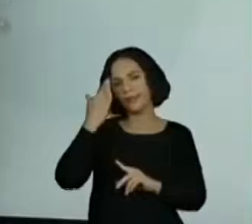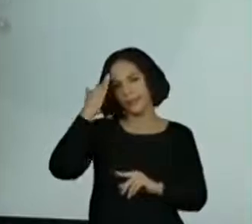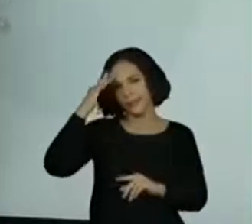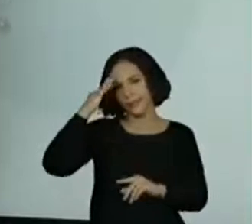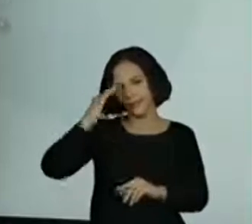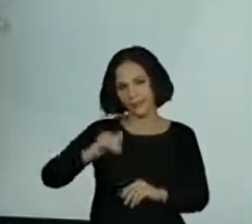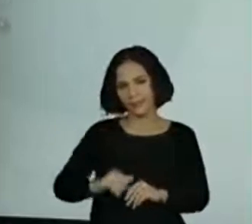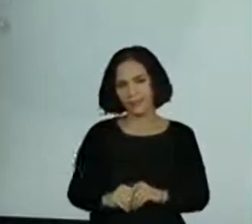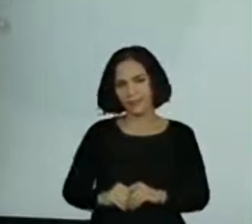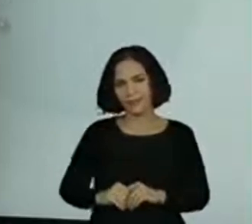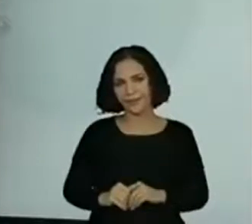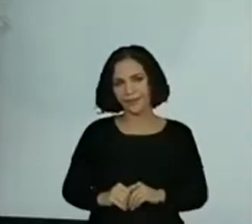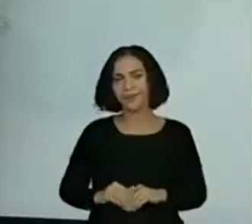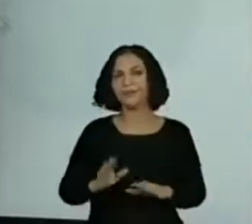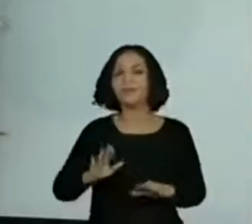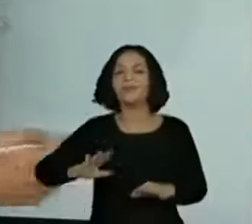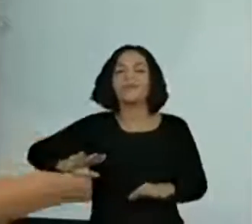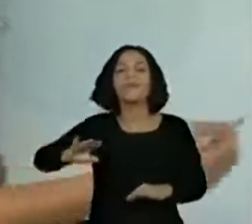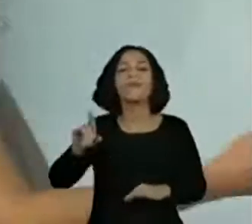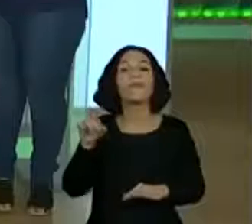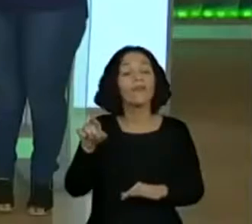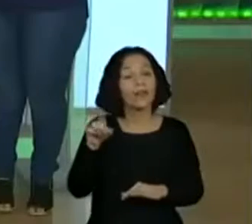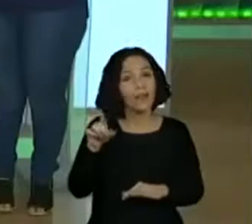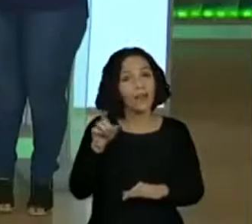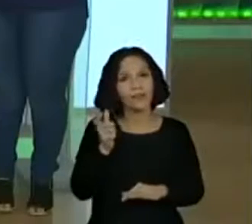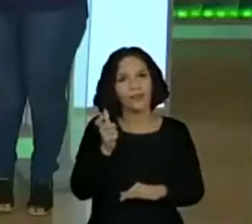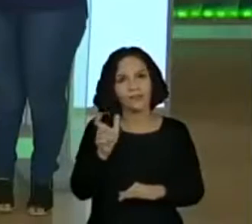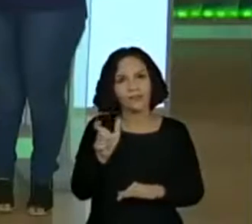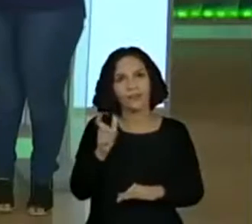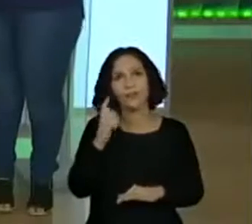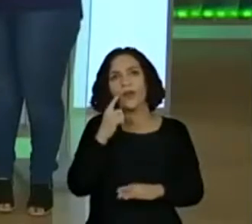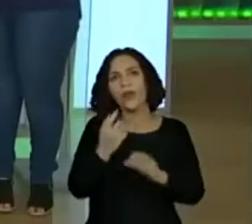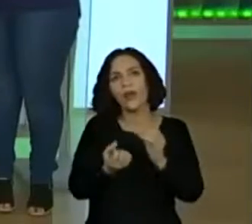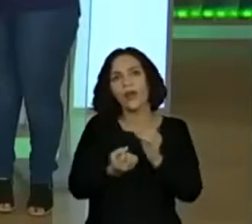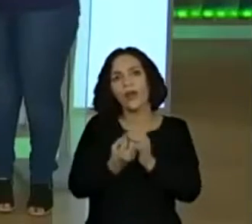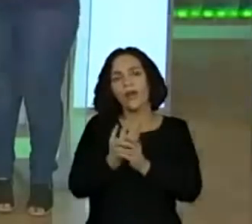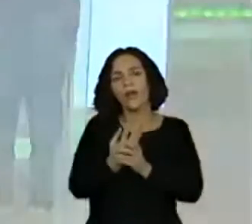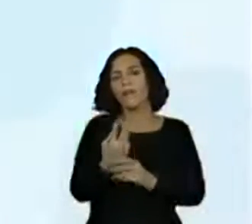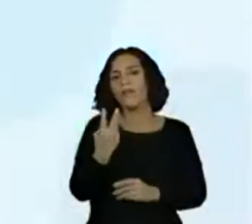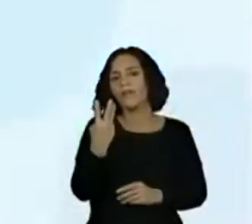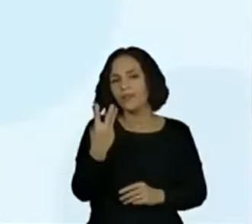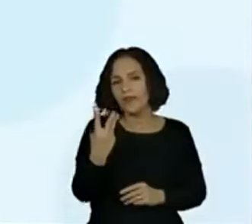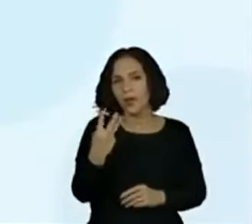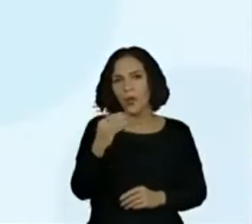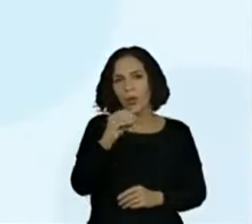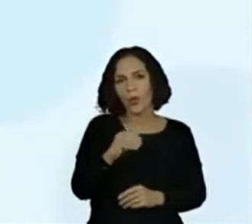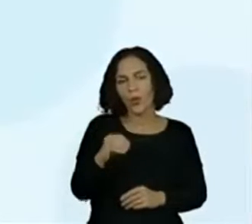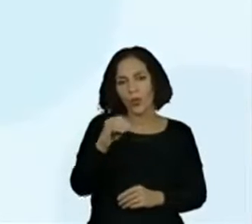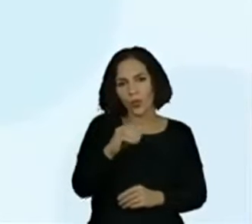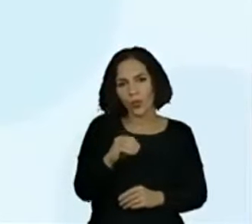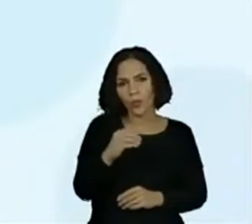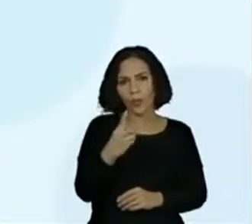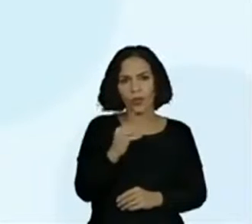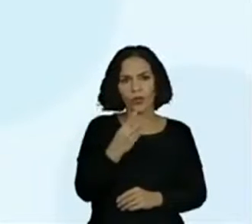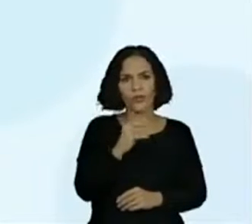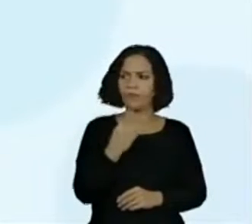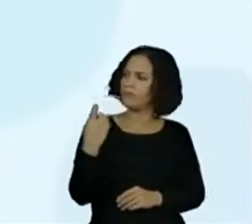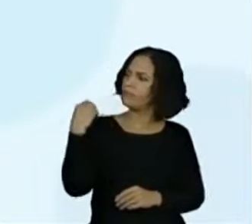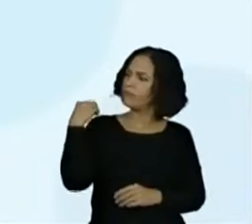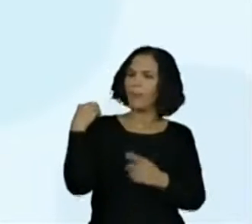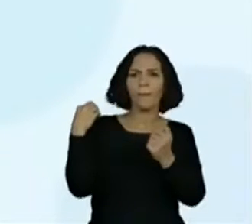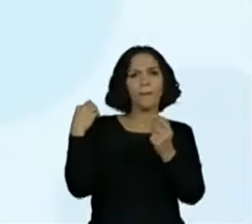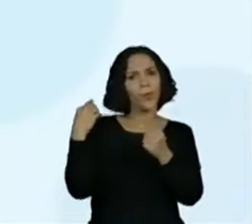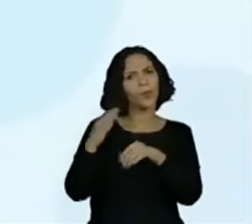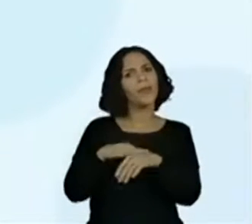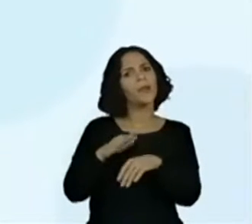entender. Essa tirinha, ela foi produzida em 3 de outubro de 2020. Muito recente, recente, né,